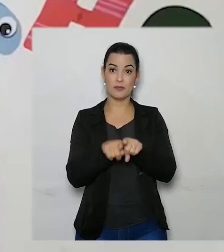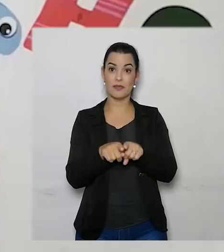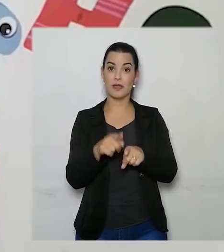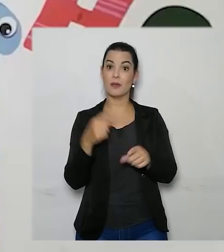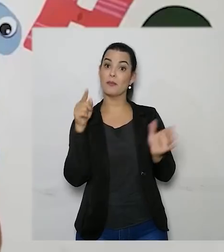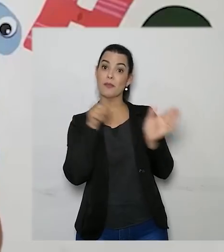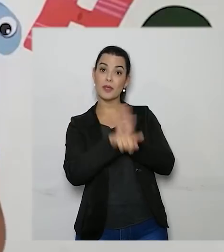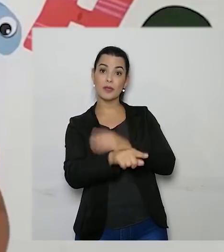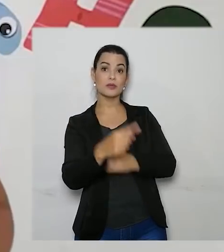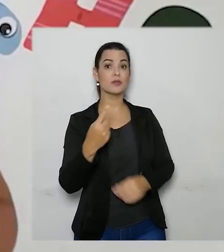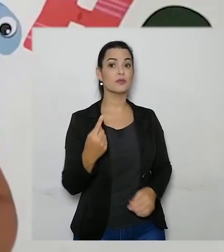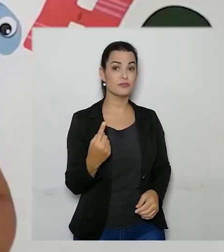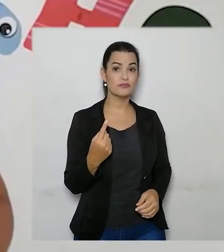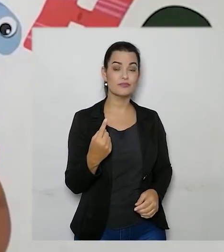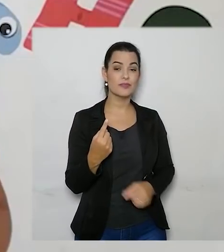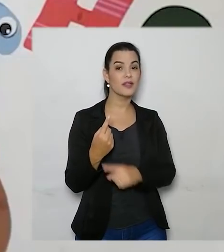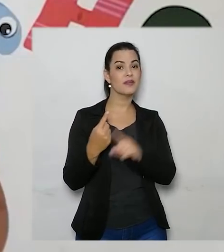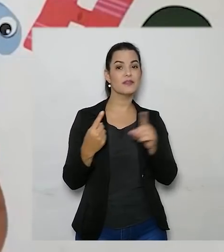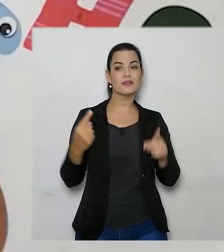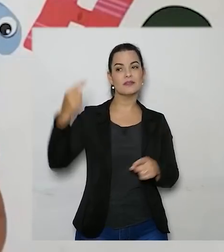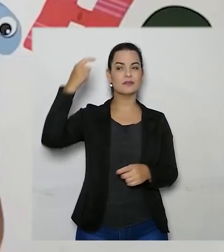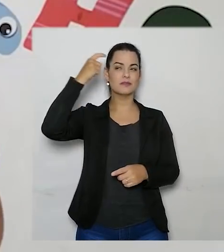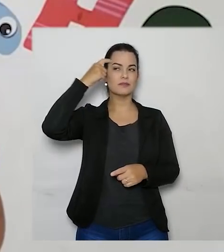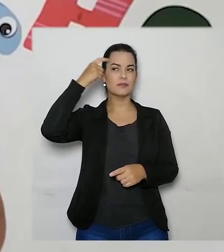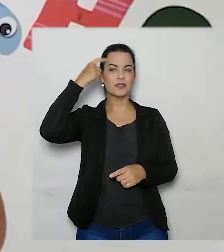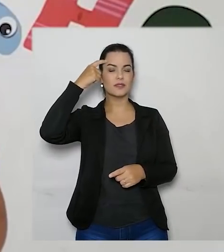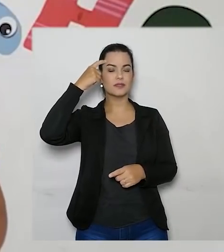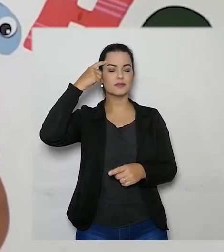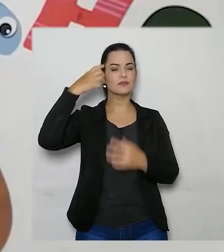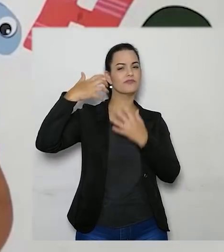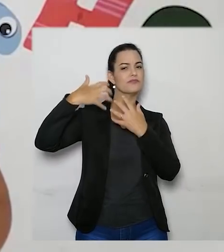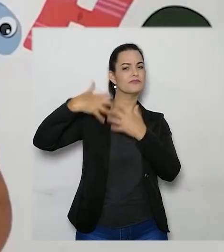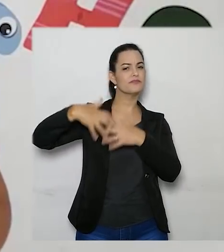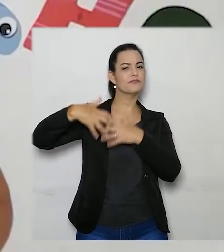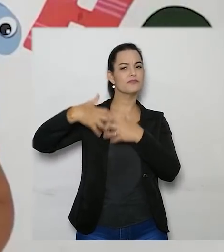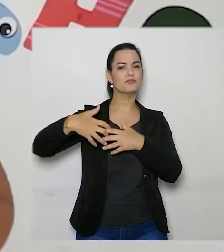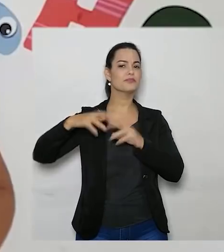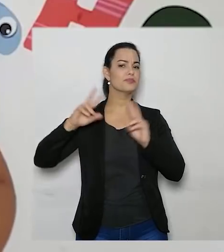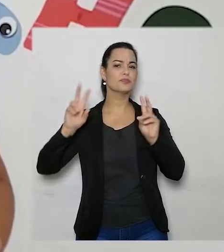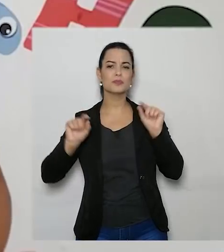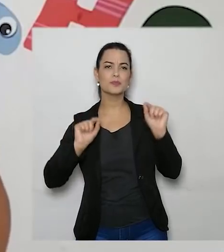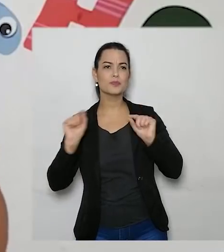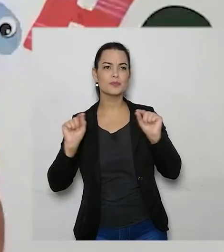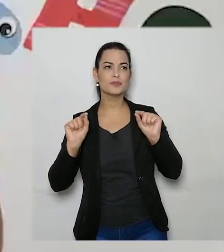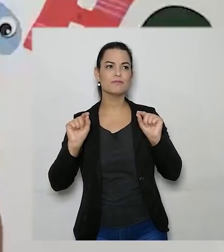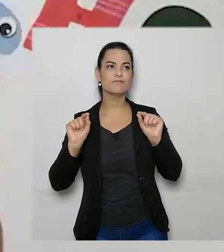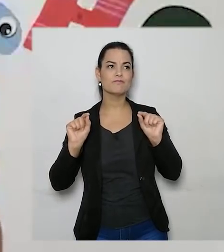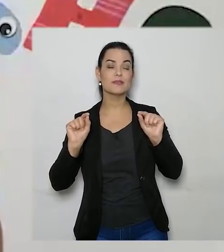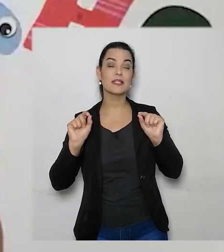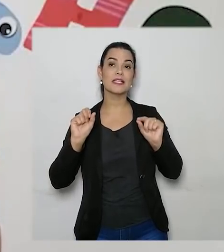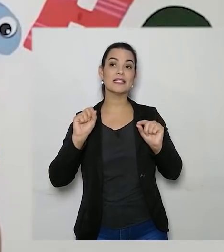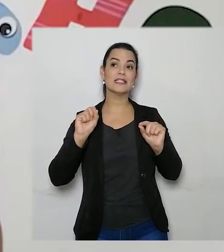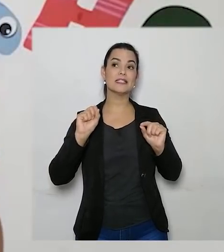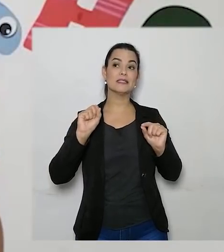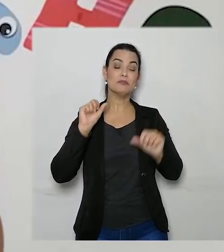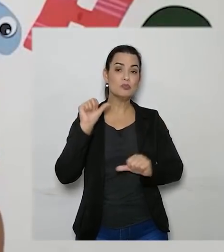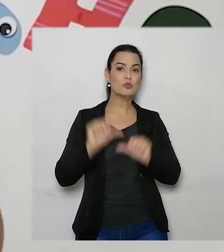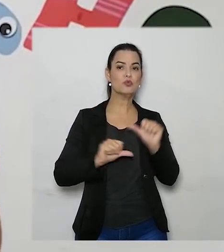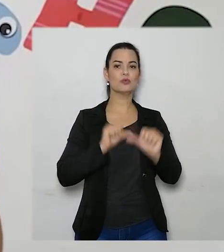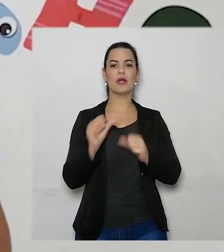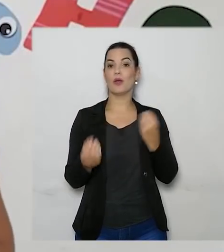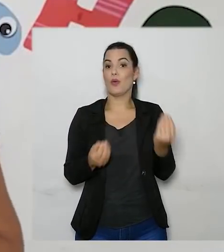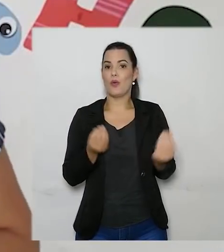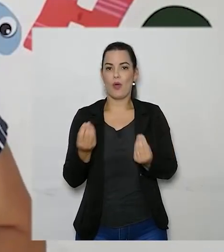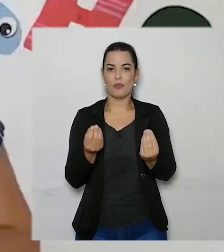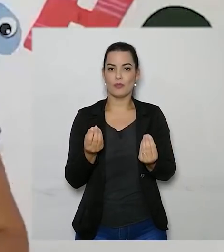também a perguntinha para que vocês pudessem refletir como que poderia mudar isso.